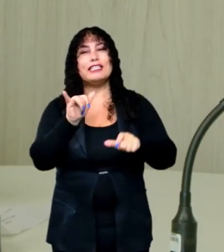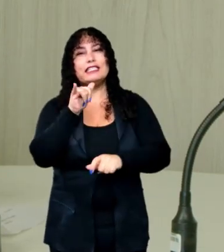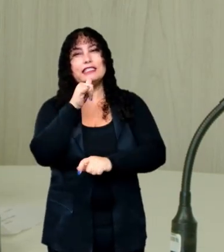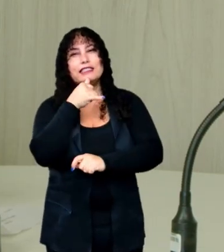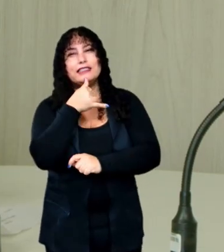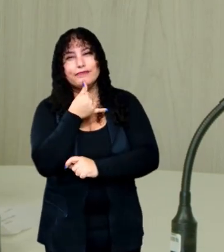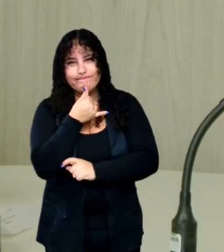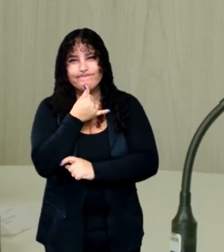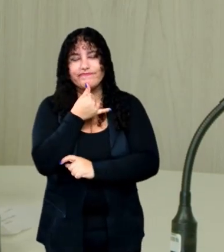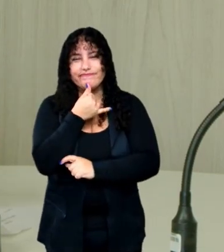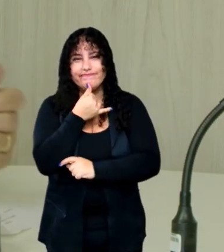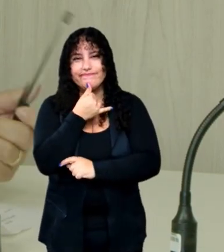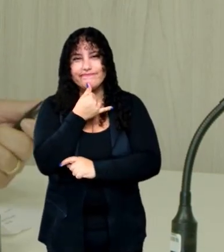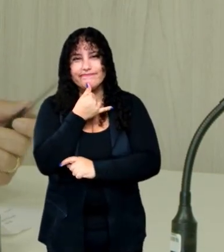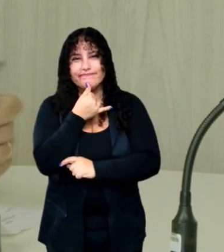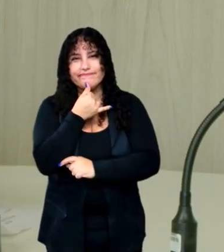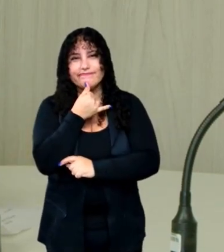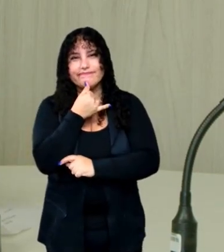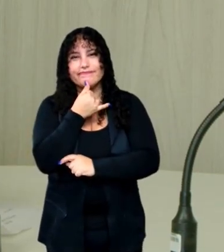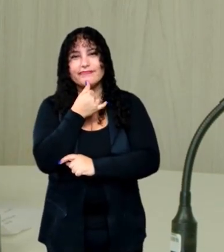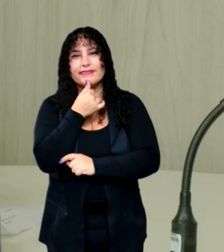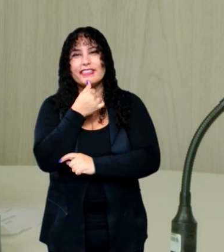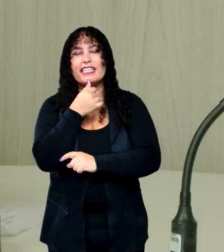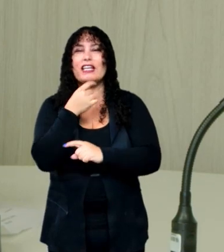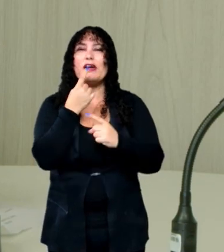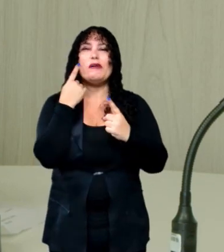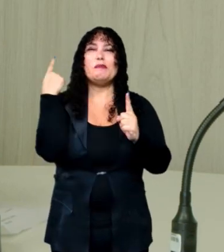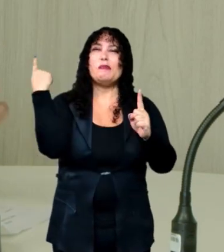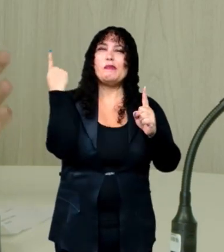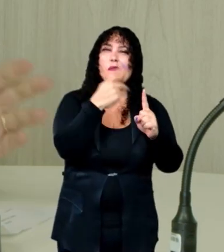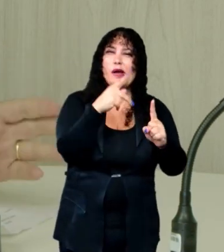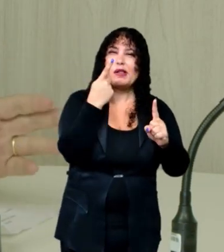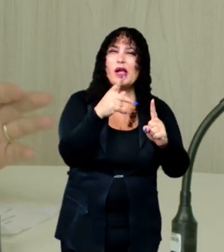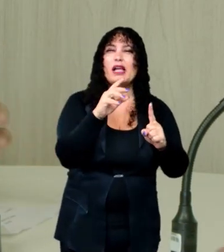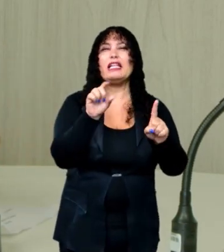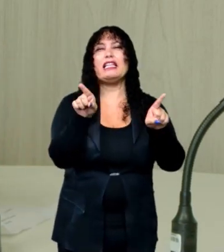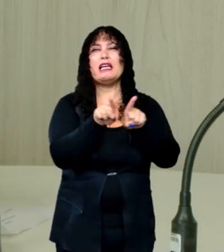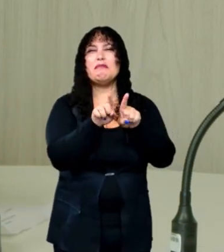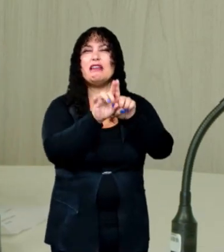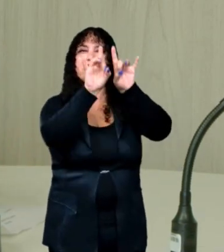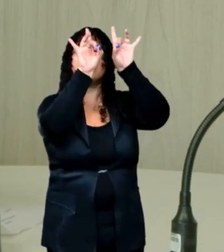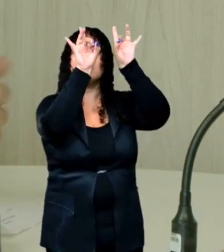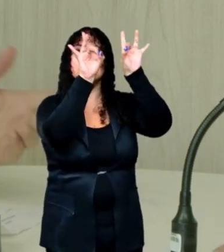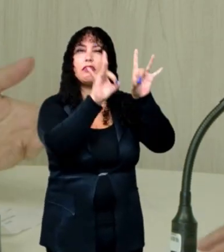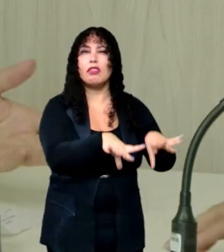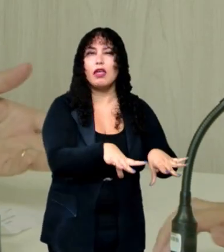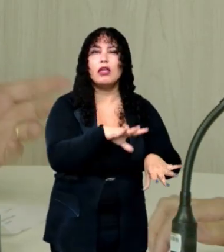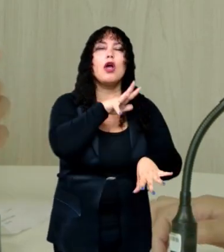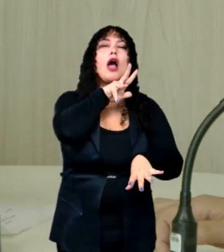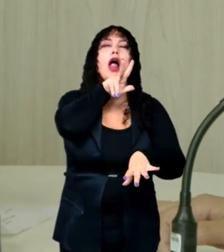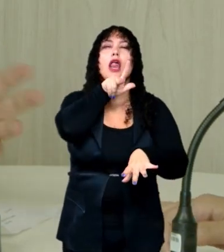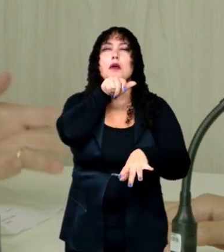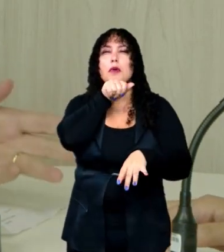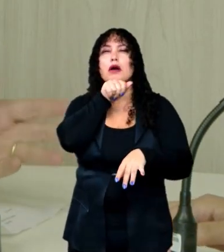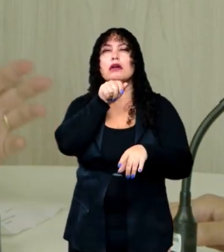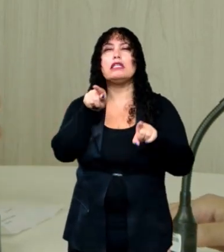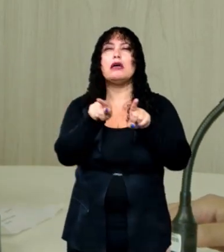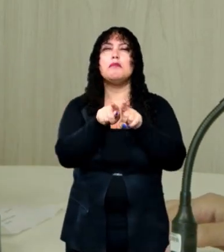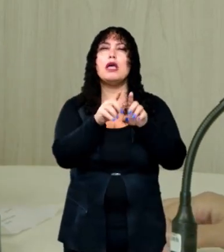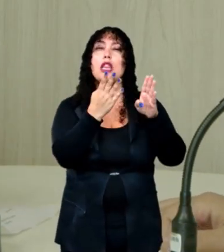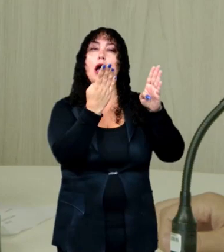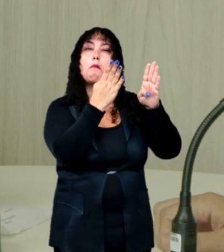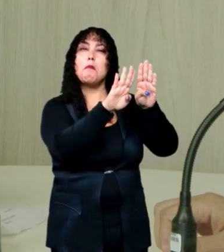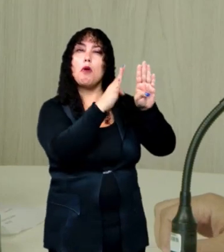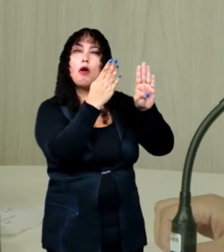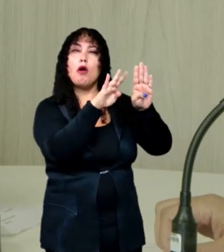infelizmente, tanto geram maus tratos, quanto também o abandono de animais, às vezes até mesmo na porta